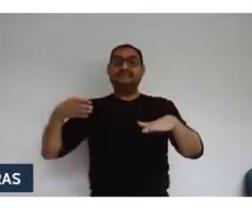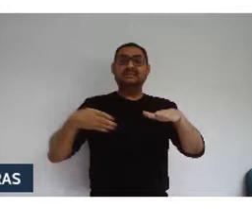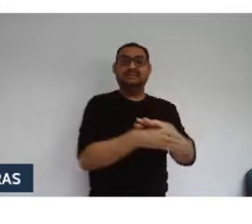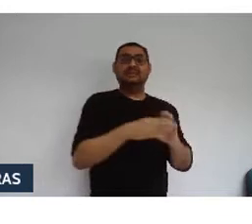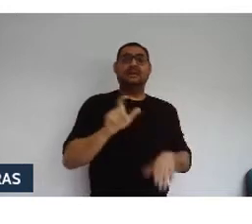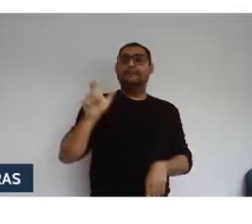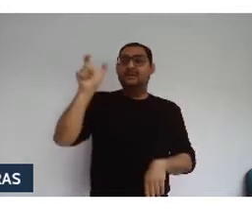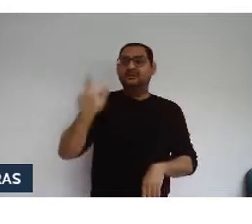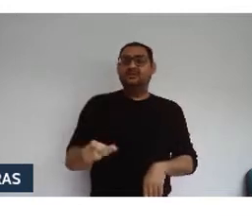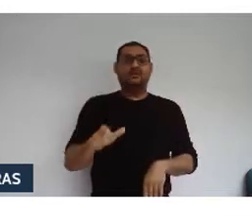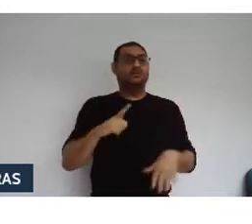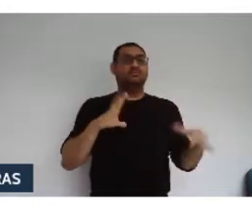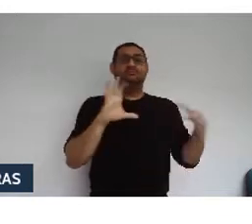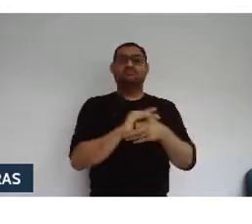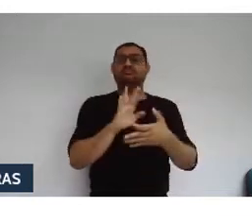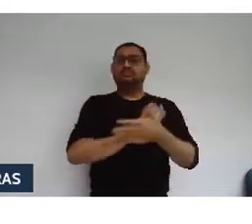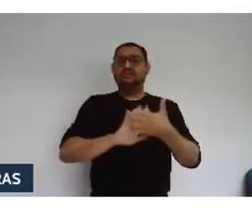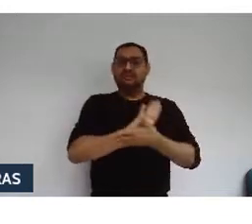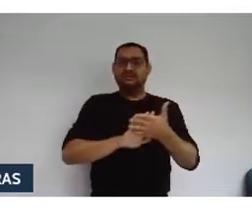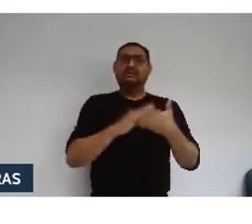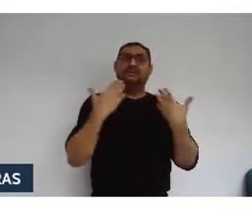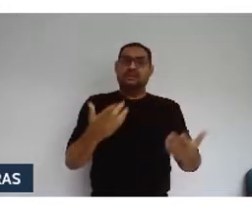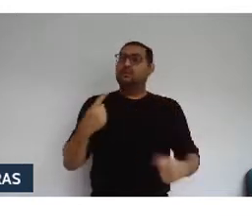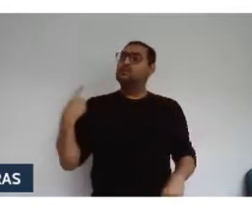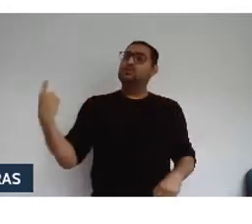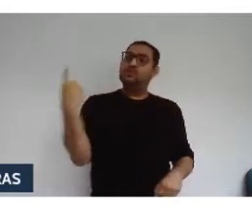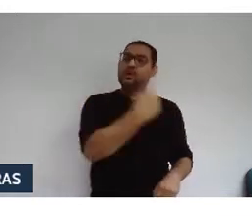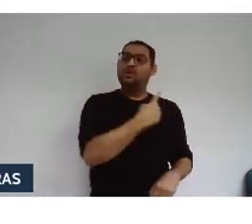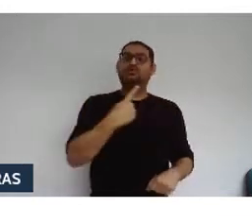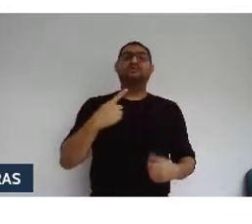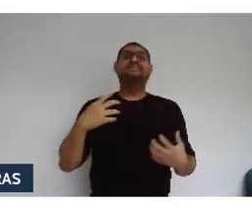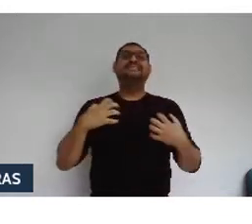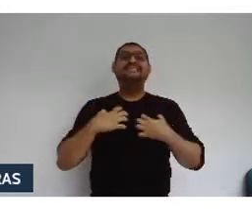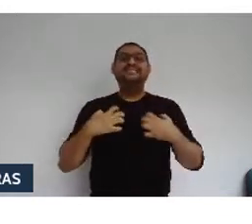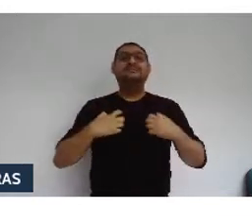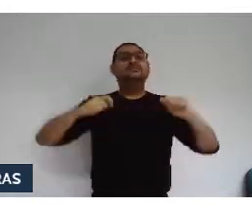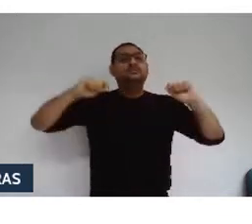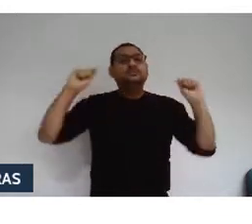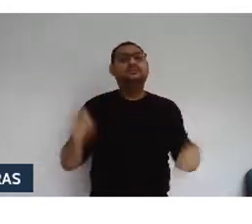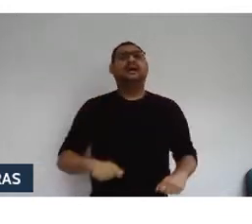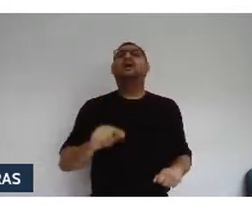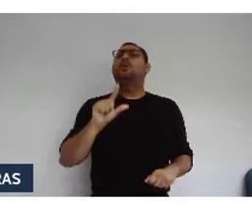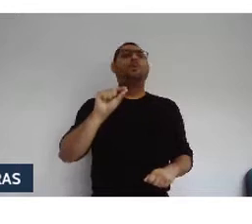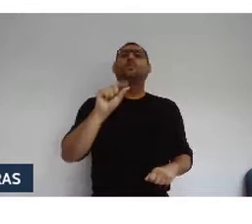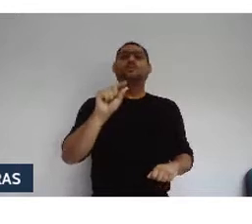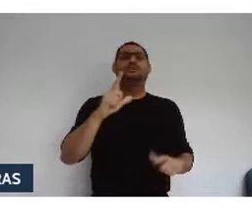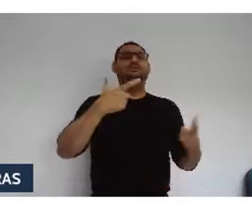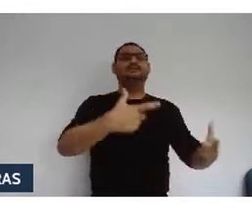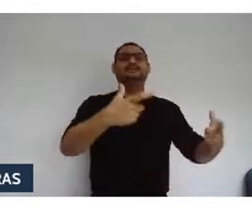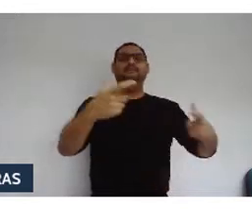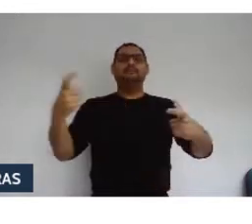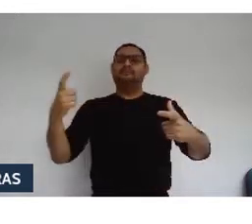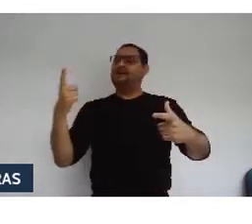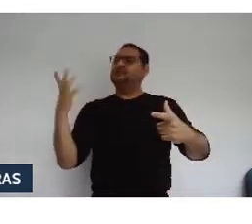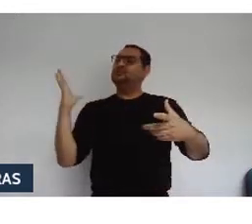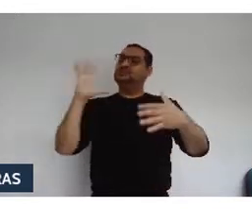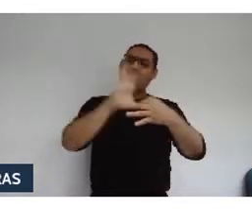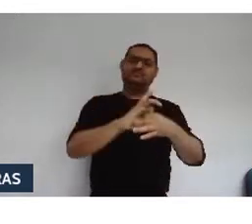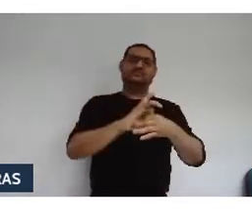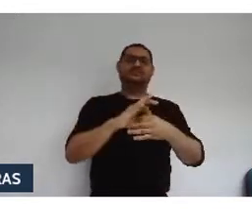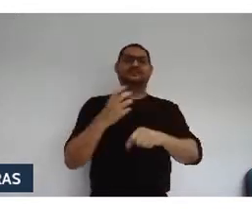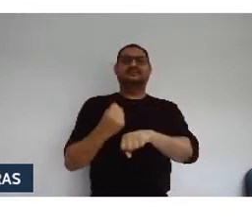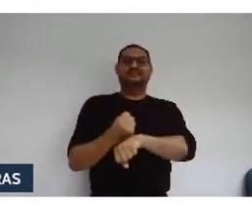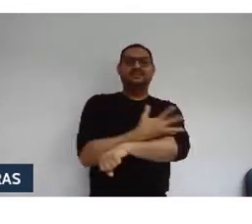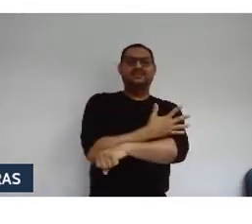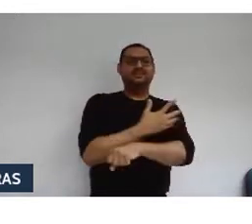São os nossos sentidos, então, que vão performatizar, que vão fazer o espaço o que ele é, o que ele pode ser,